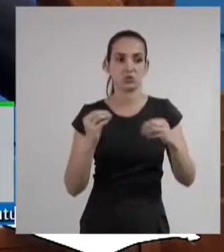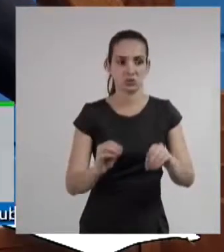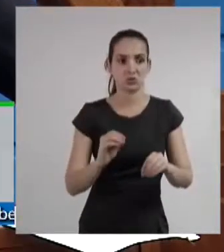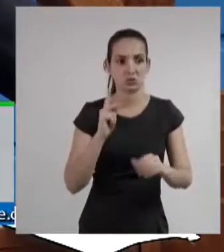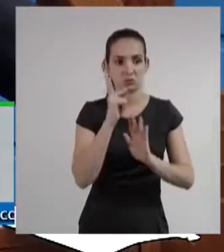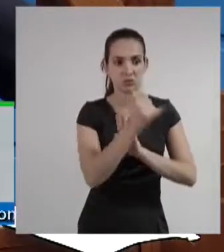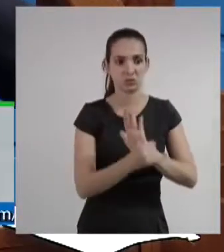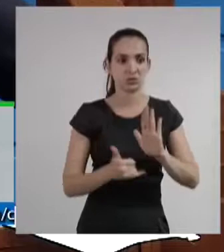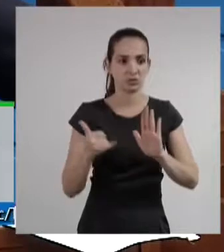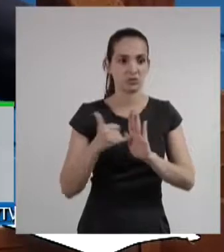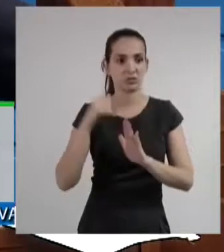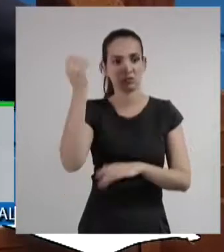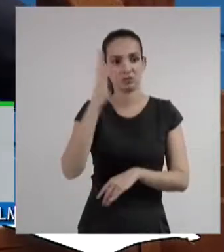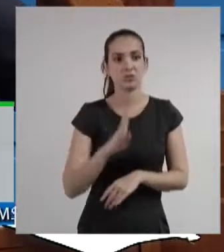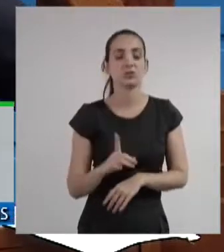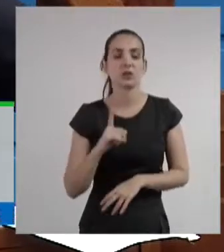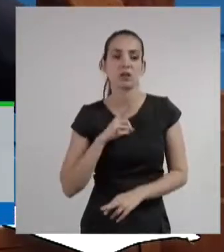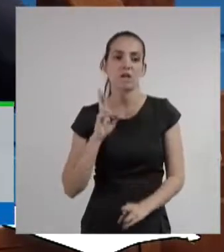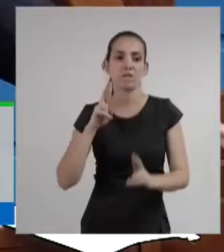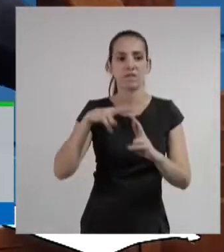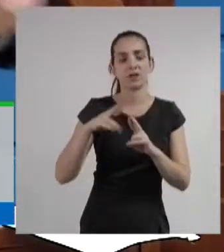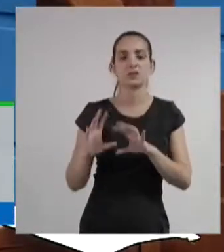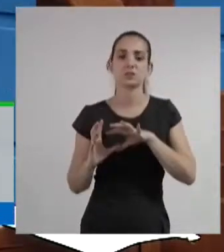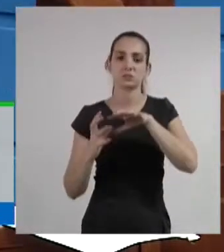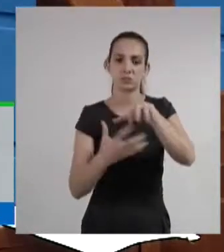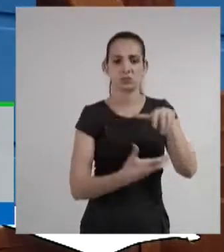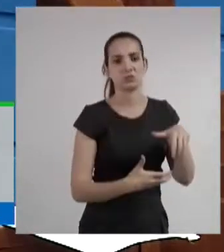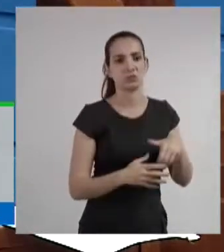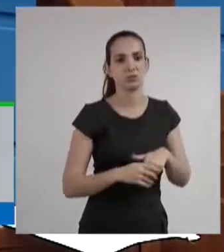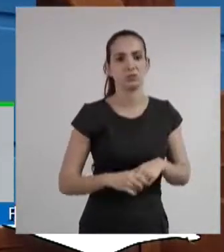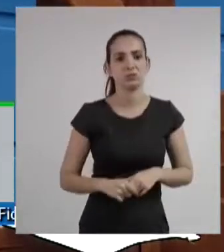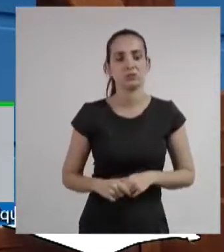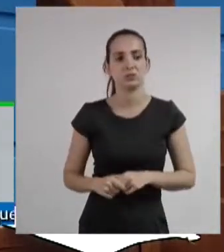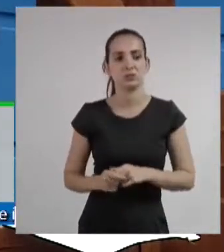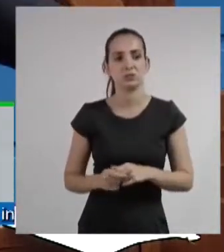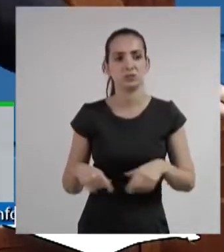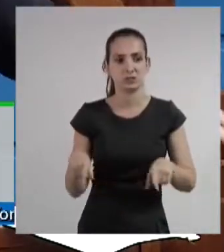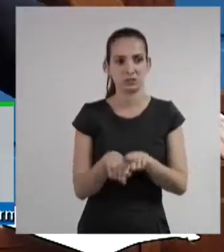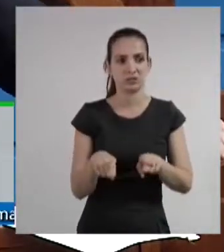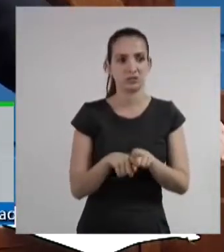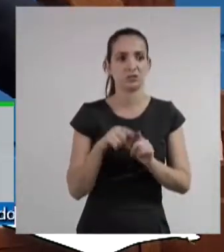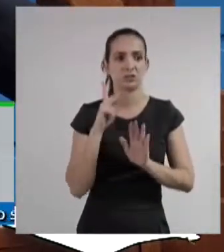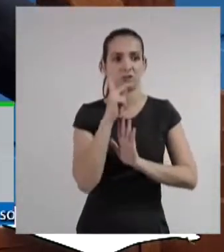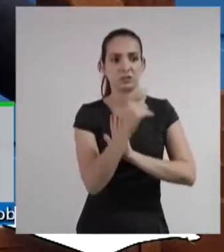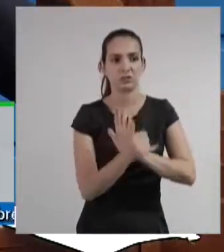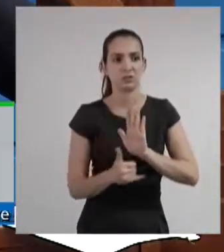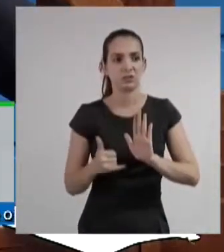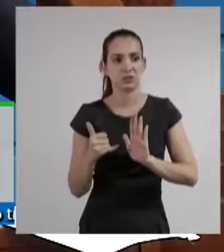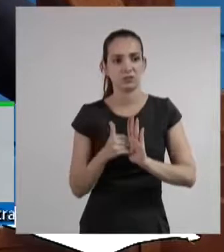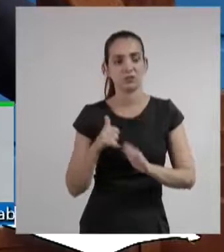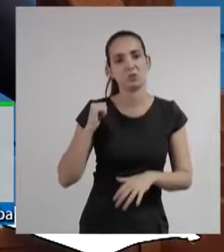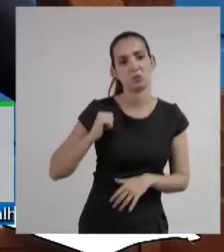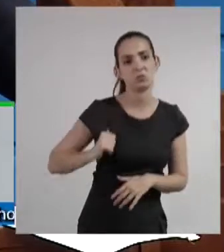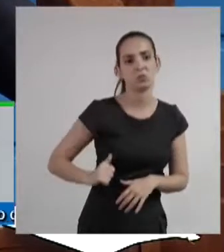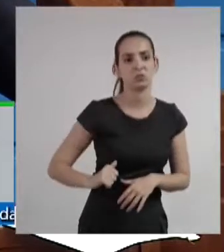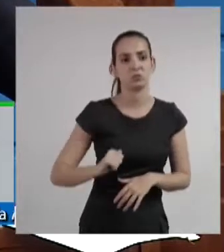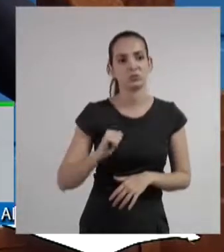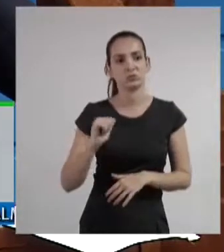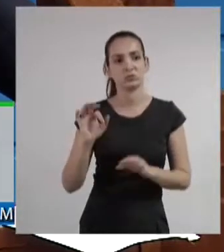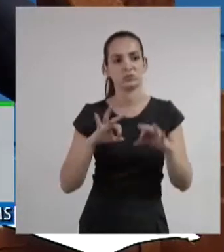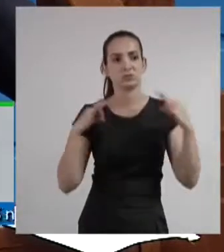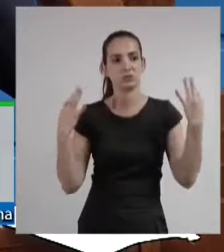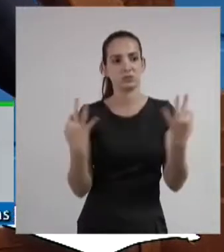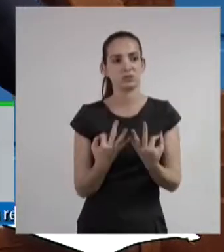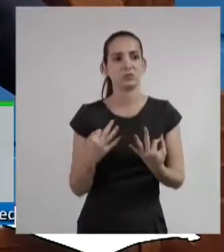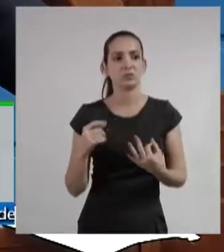foram referência para todo mundo, inclusive o programa Bolsa Família